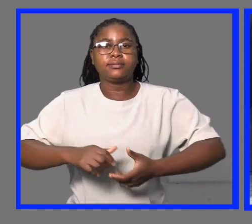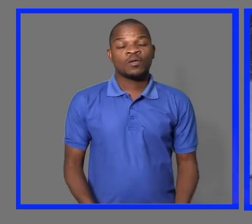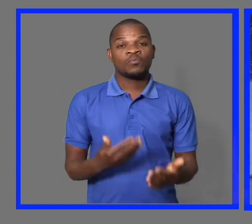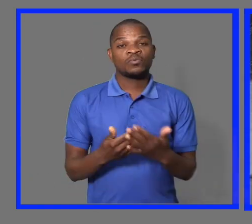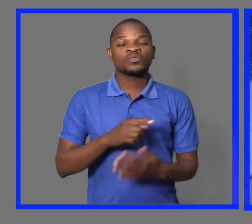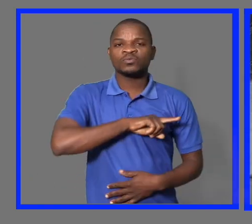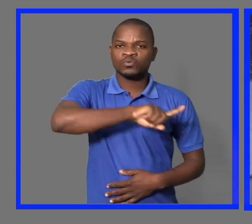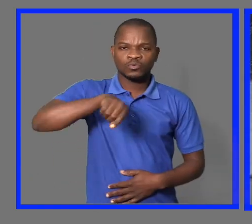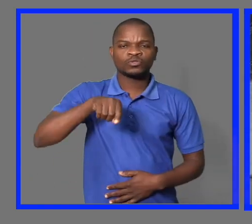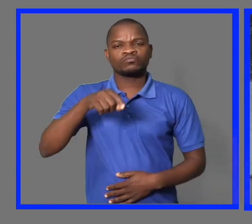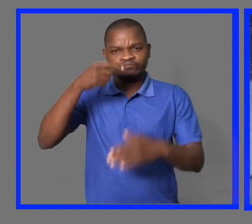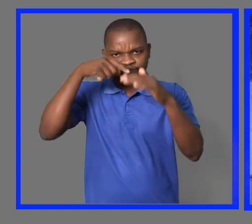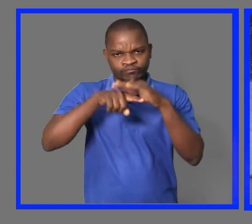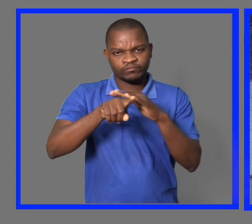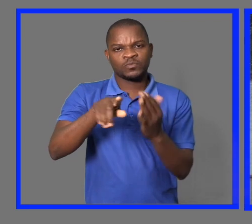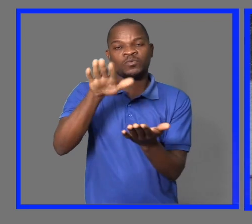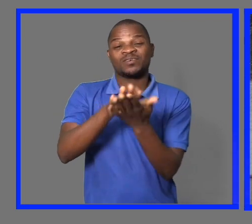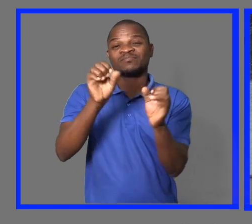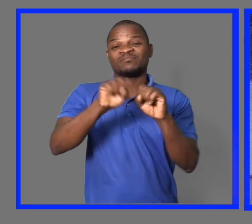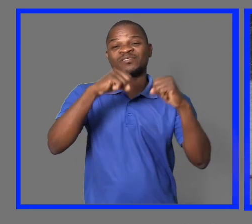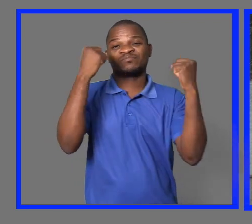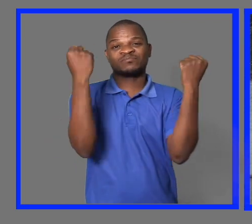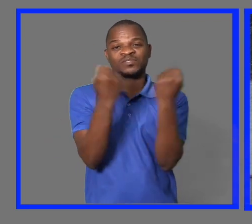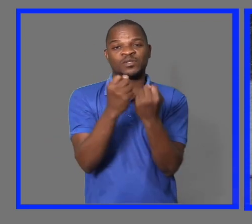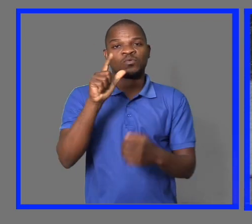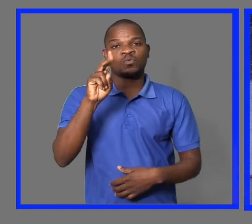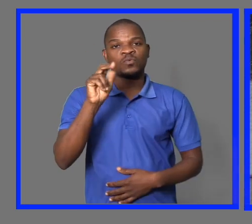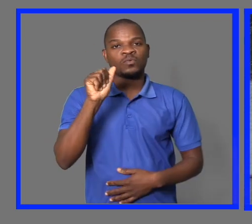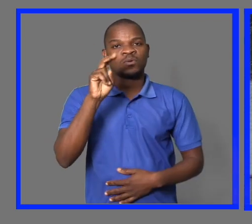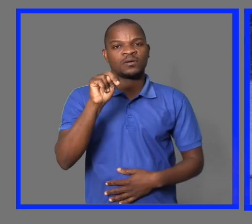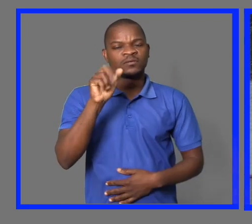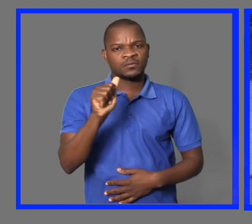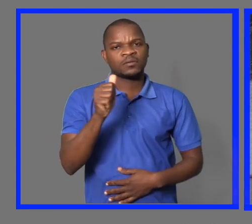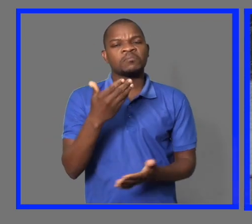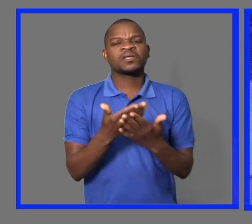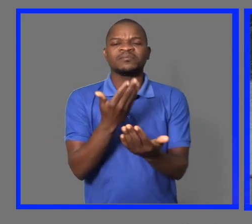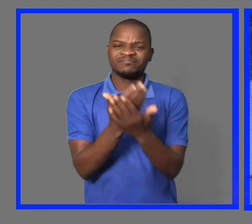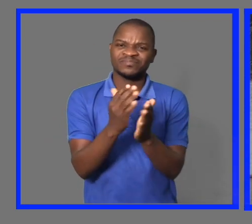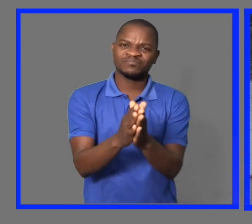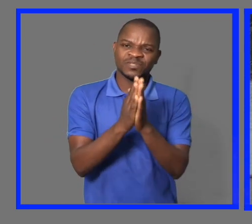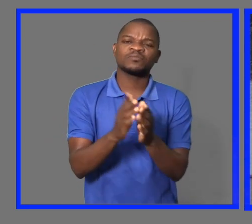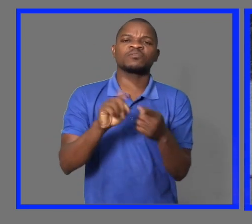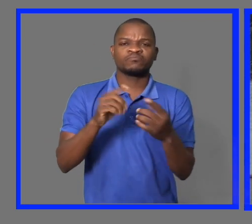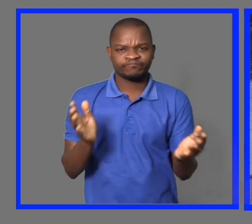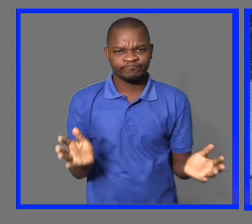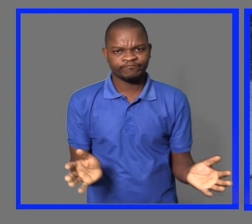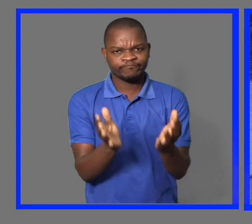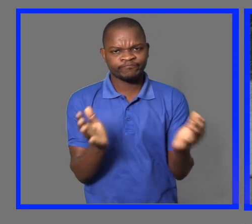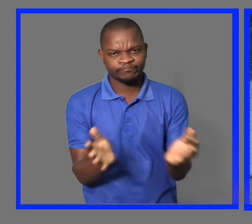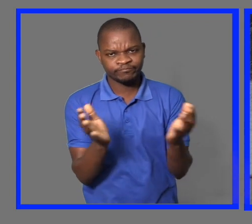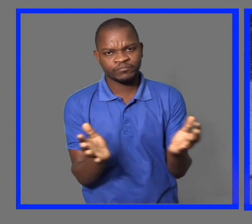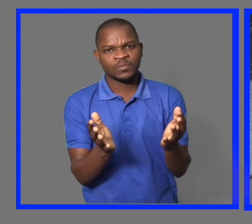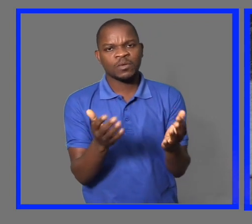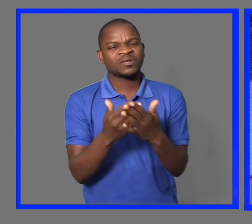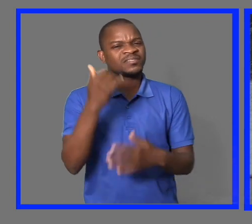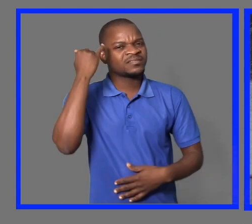Por isso que todos estamos aqui, para agradecer, para encorajar, para motivar esta